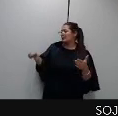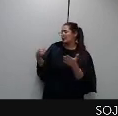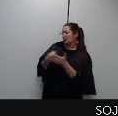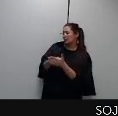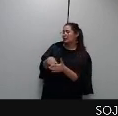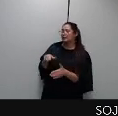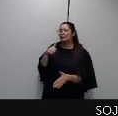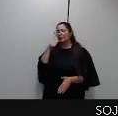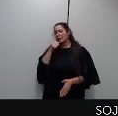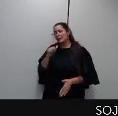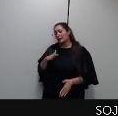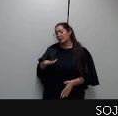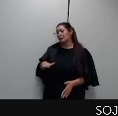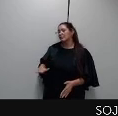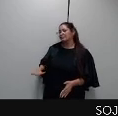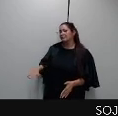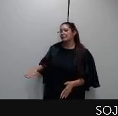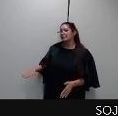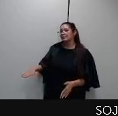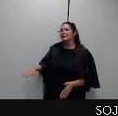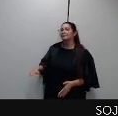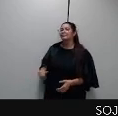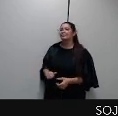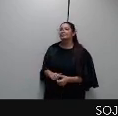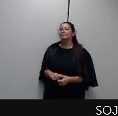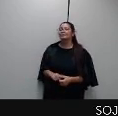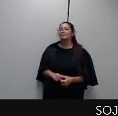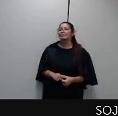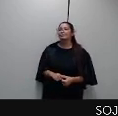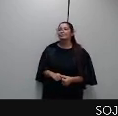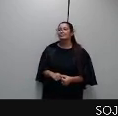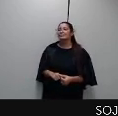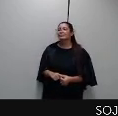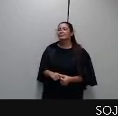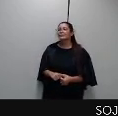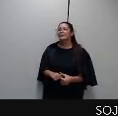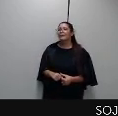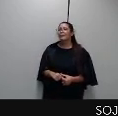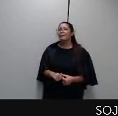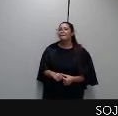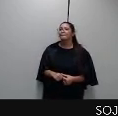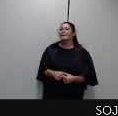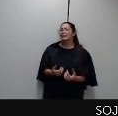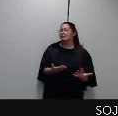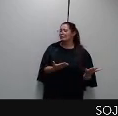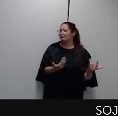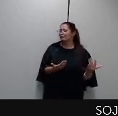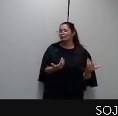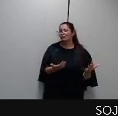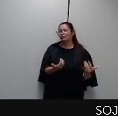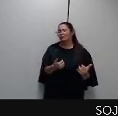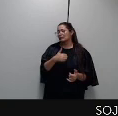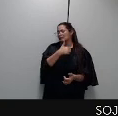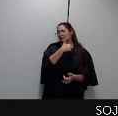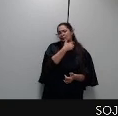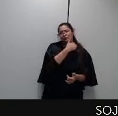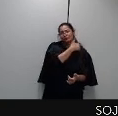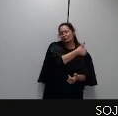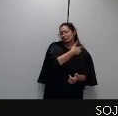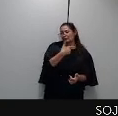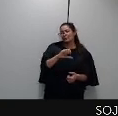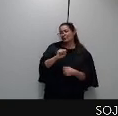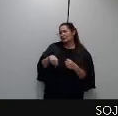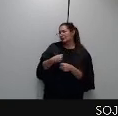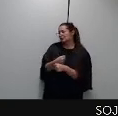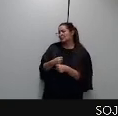vida de uma criança já iniciando sua adolescência um mais no caso concreto